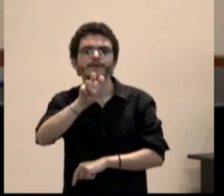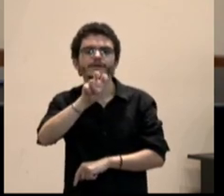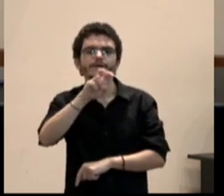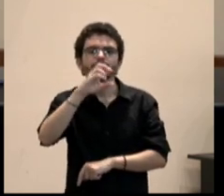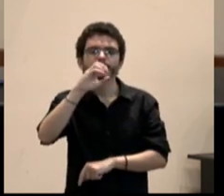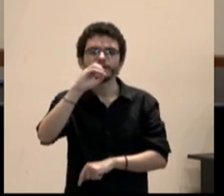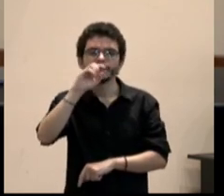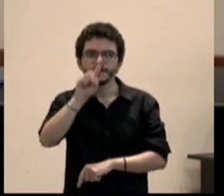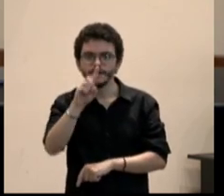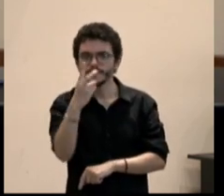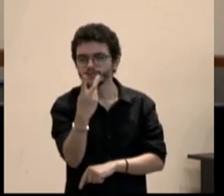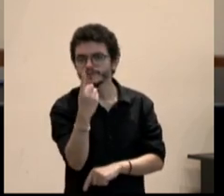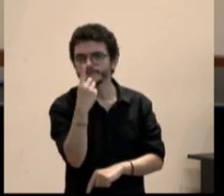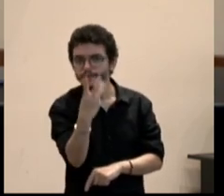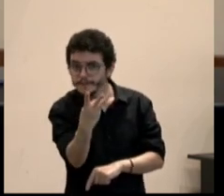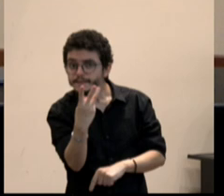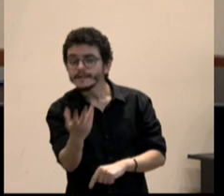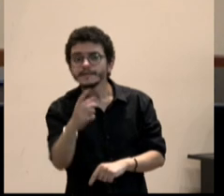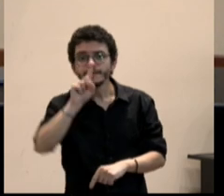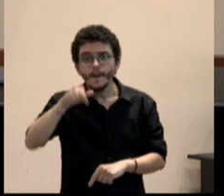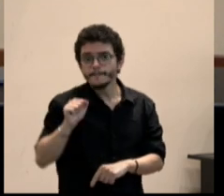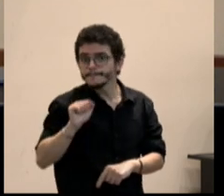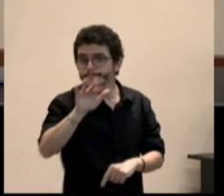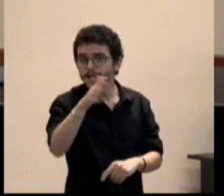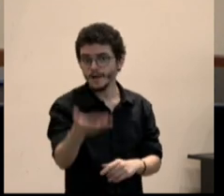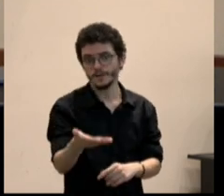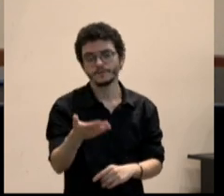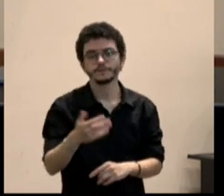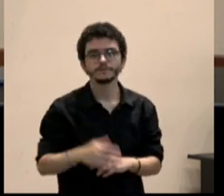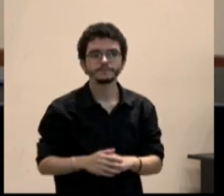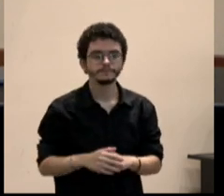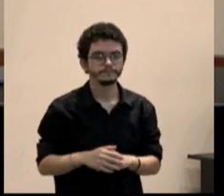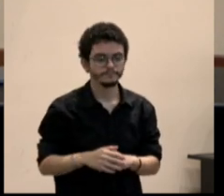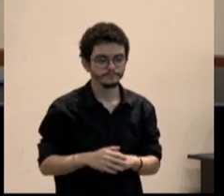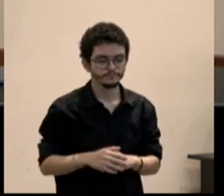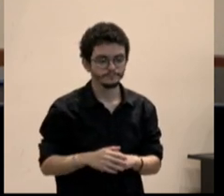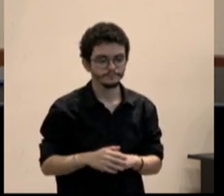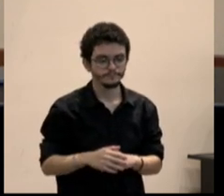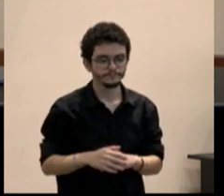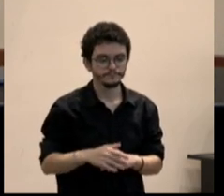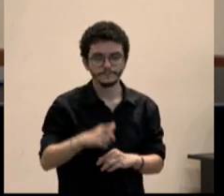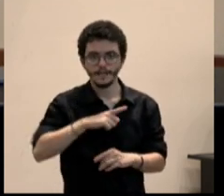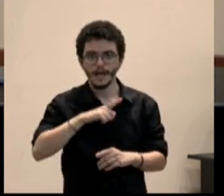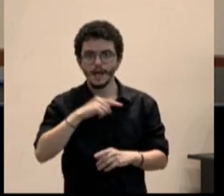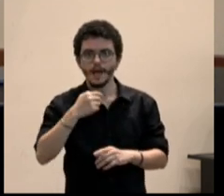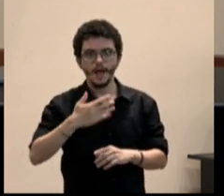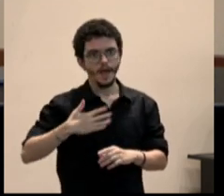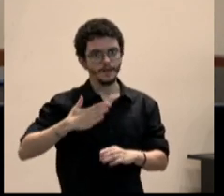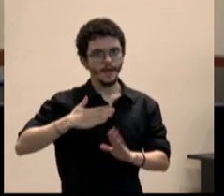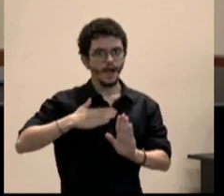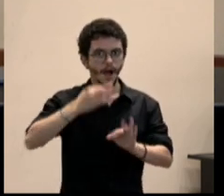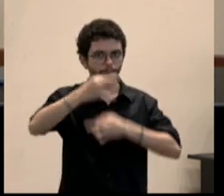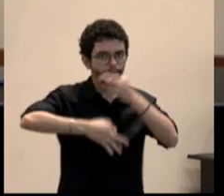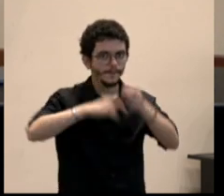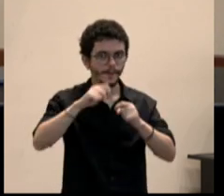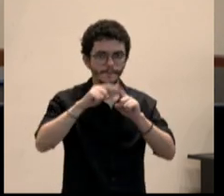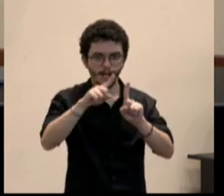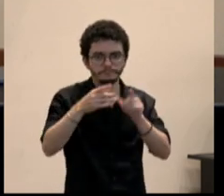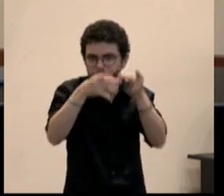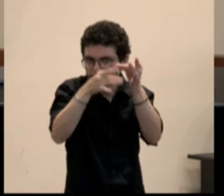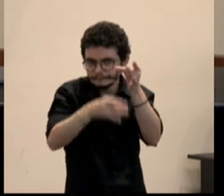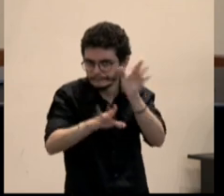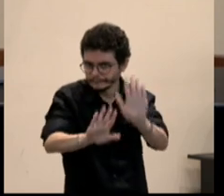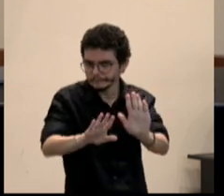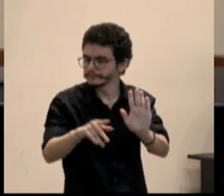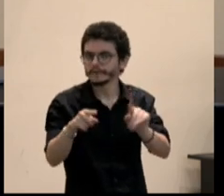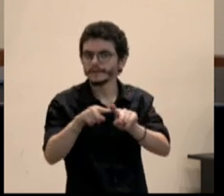vamos ter que entender lá na Fineduca porque aquele aumento. Eu tenho uma hipótese, mas não vamos entrar em detalhe aqui agora. Vamos ver, eu não li também